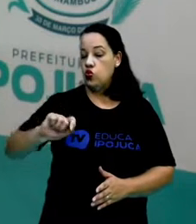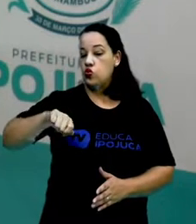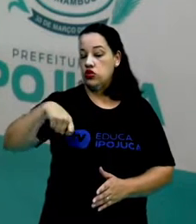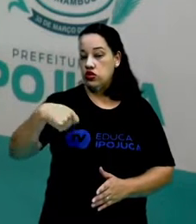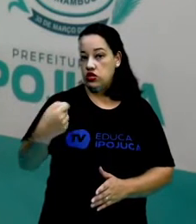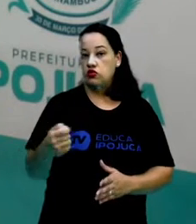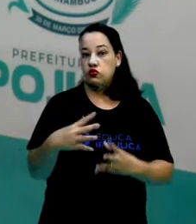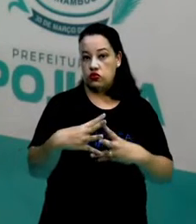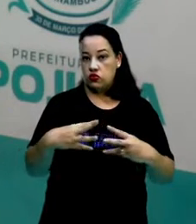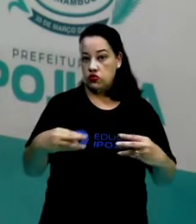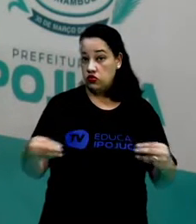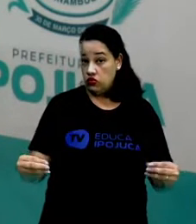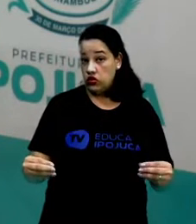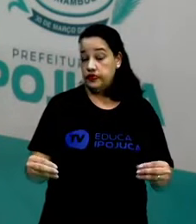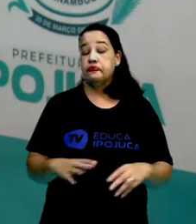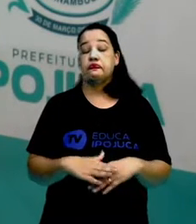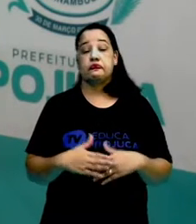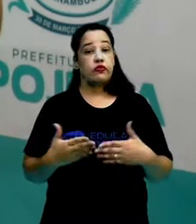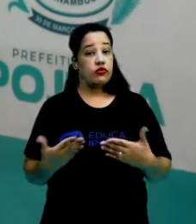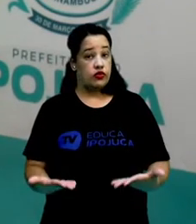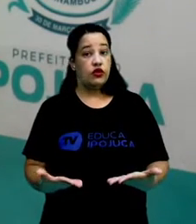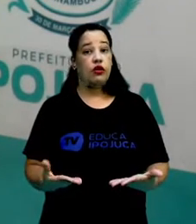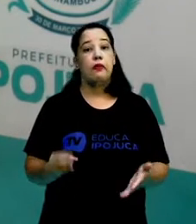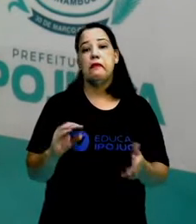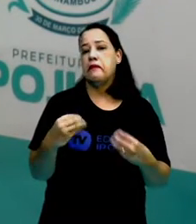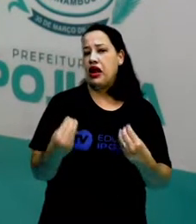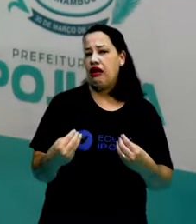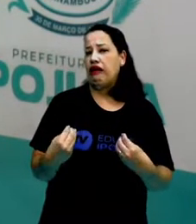essa etapa? Se faz necessária essa etapa?